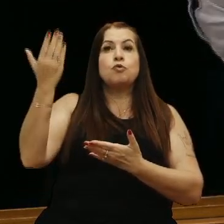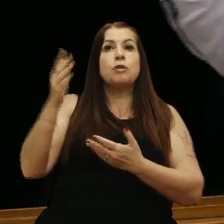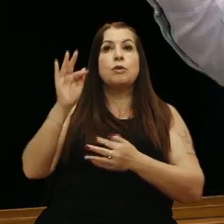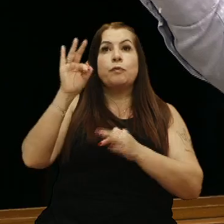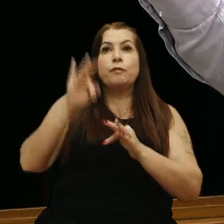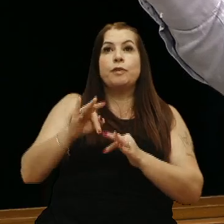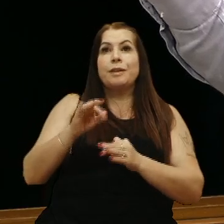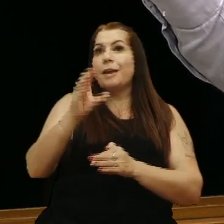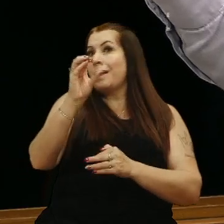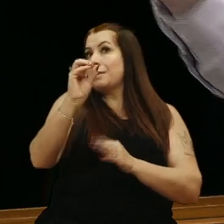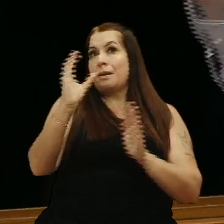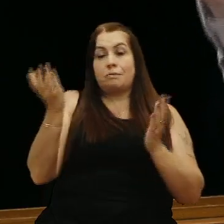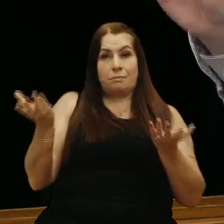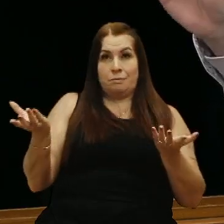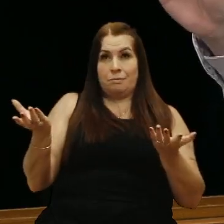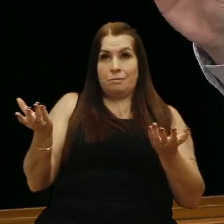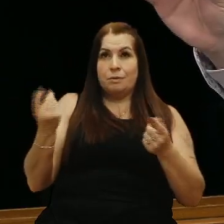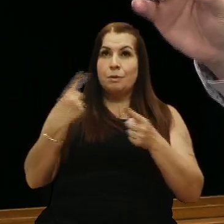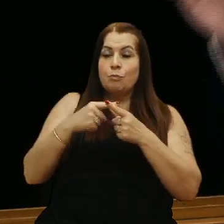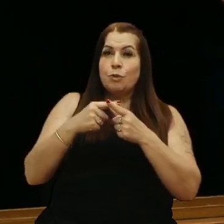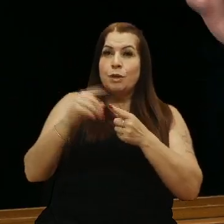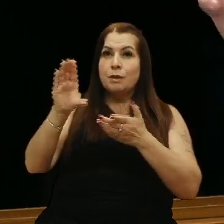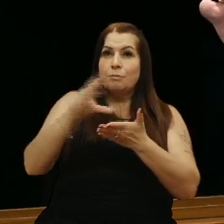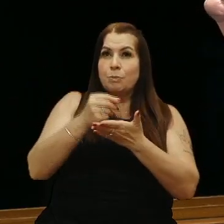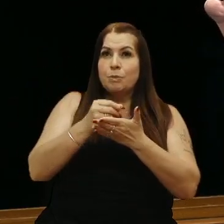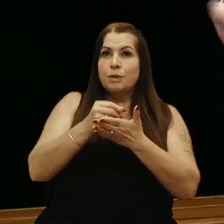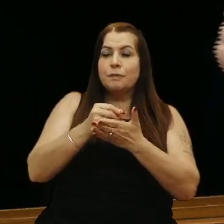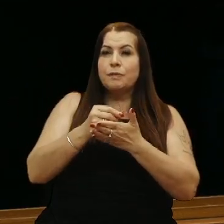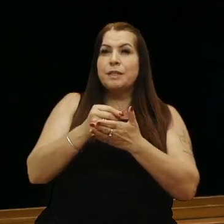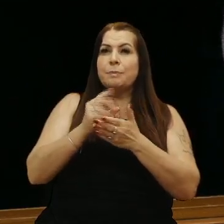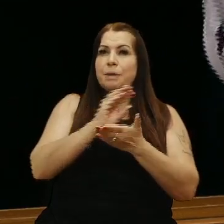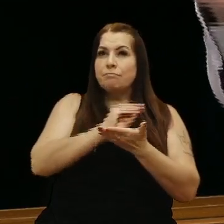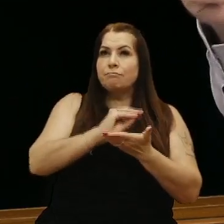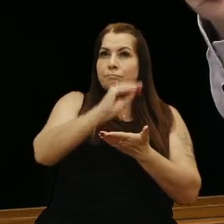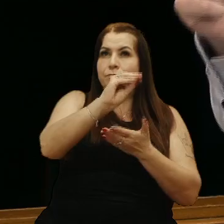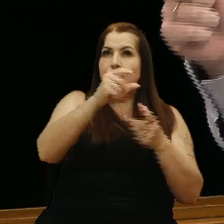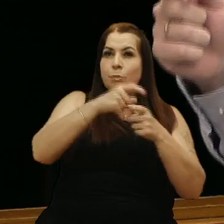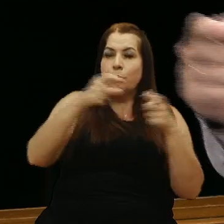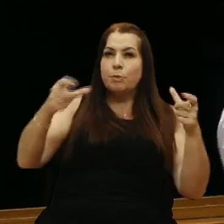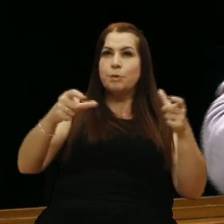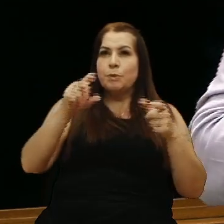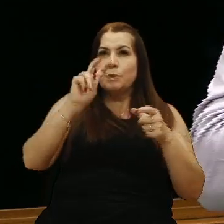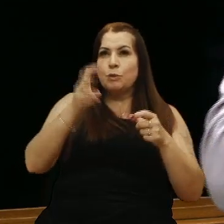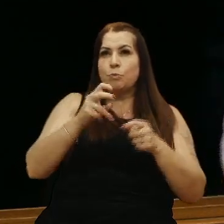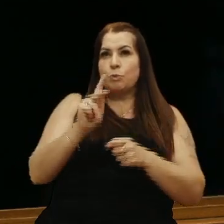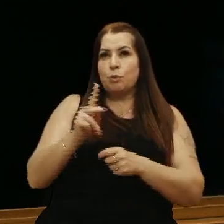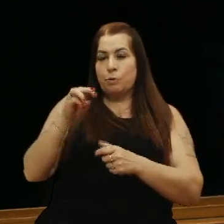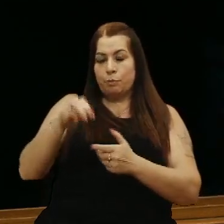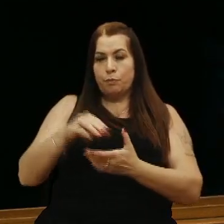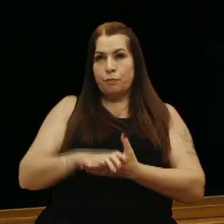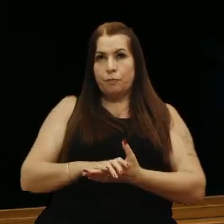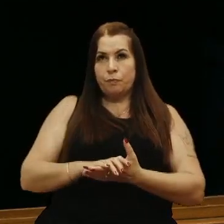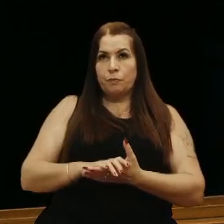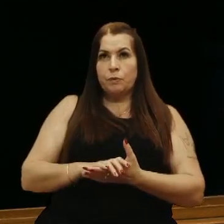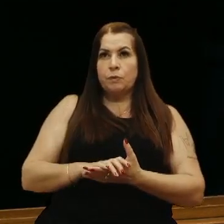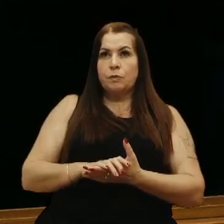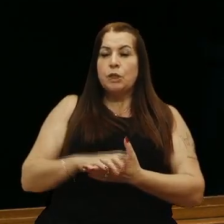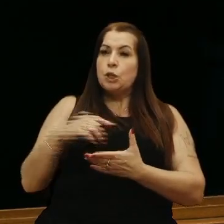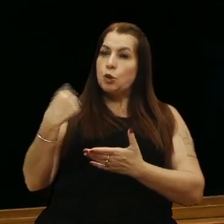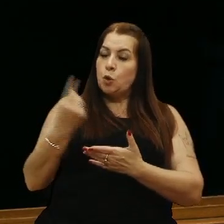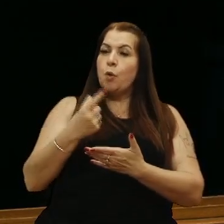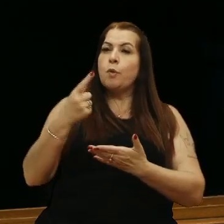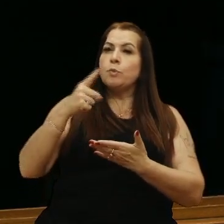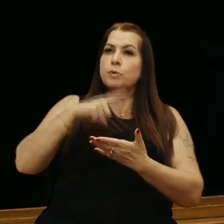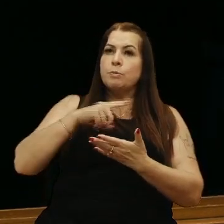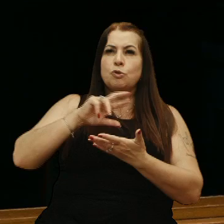ponta? Zero. Porque esse subsídio vai ser integralmente destinado à ampliação desses 5 mil quilômetros. E nós